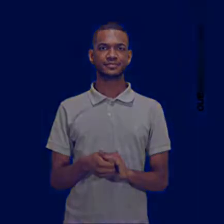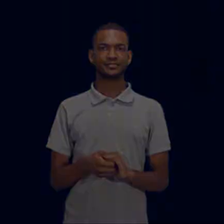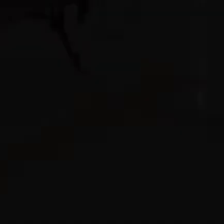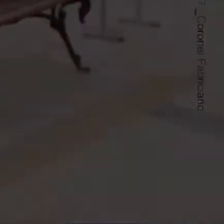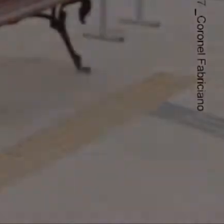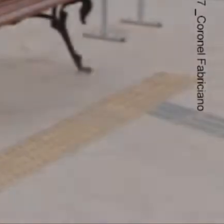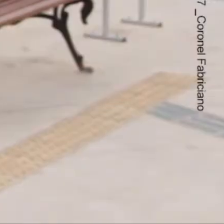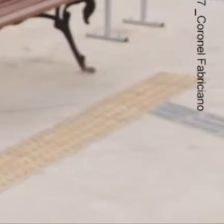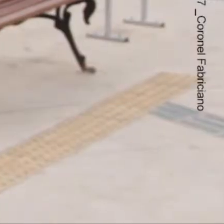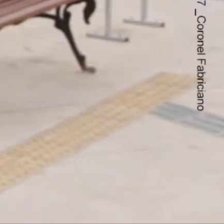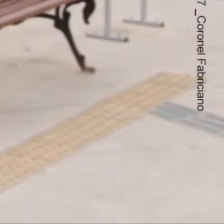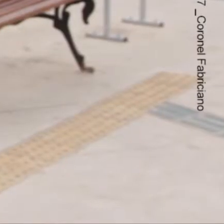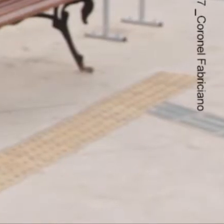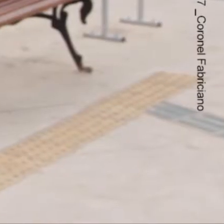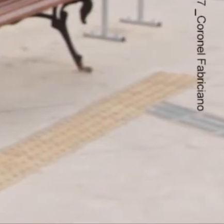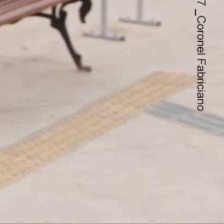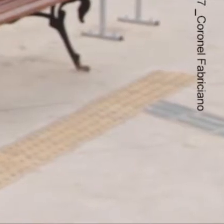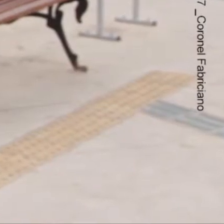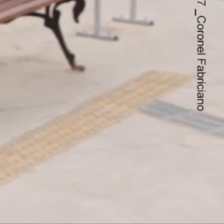Fabriciano.